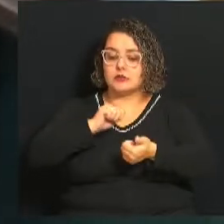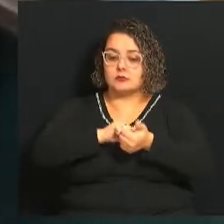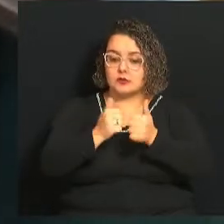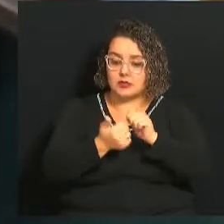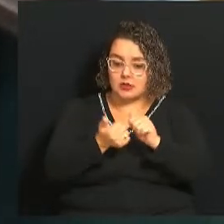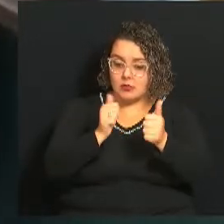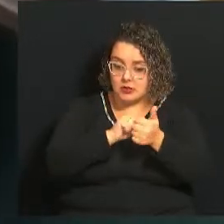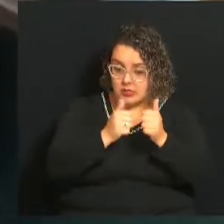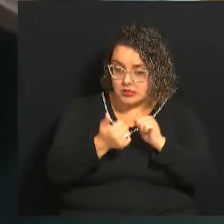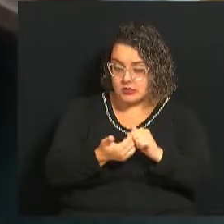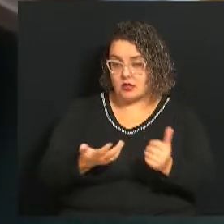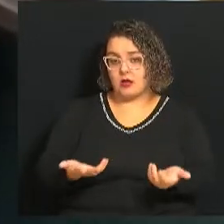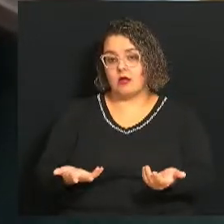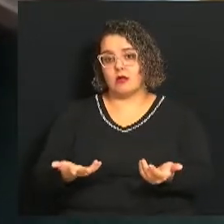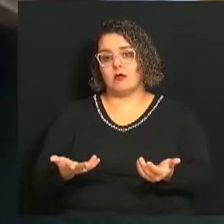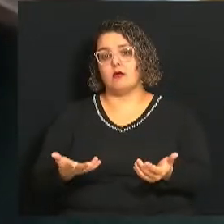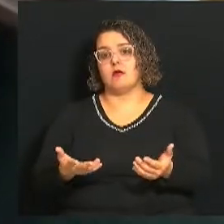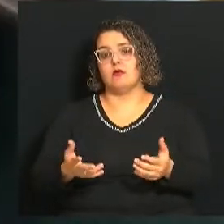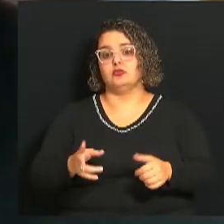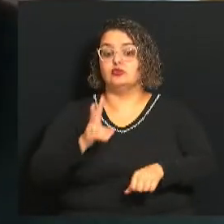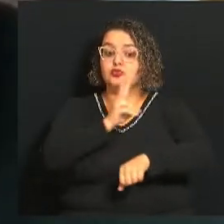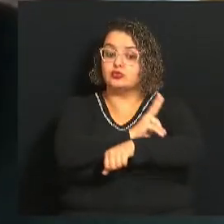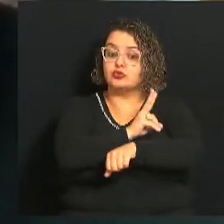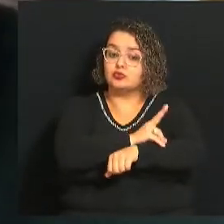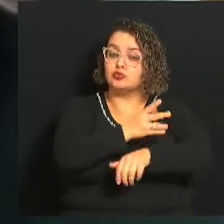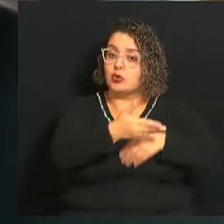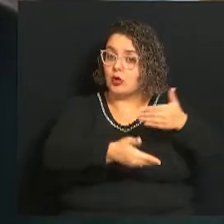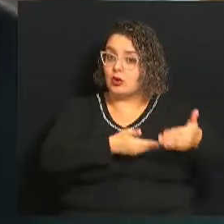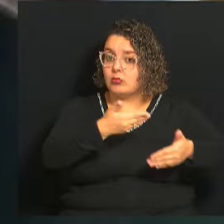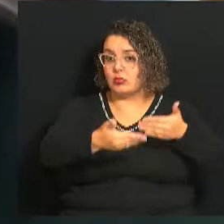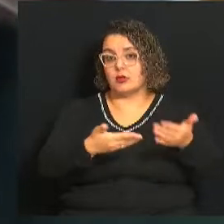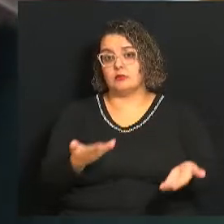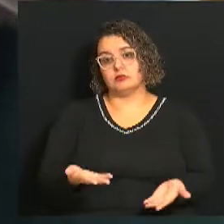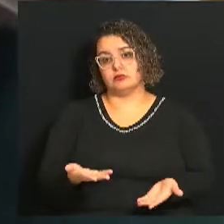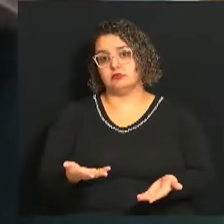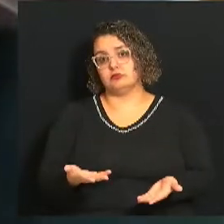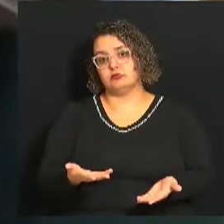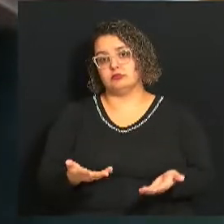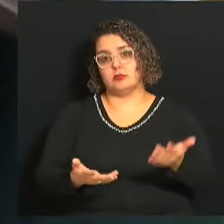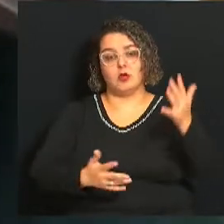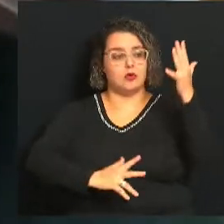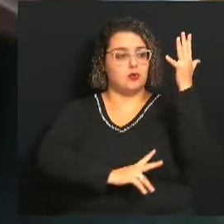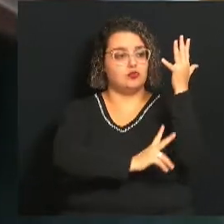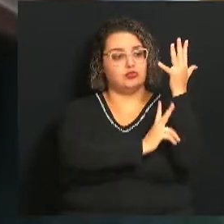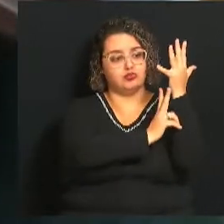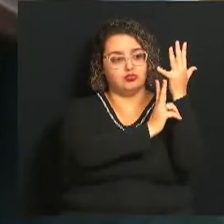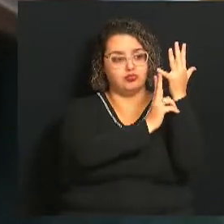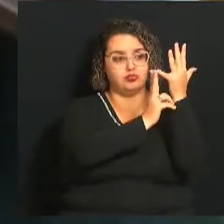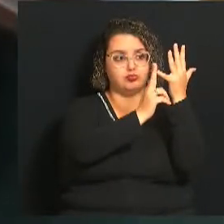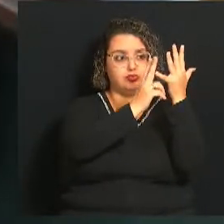de conservação, que nada mais é que a poda dessas árvores, né?